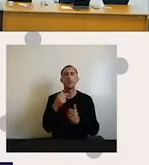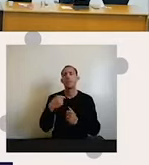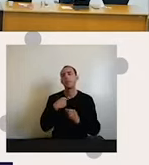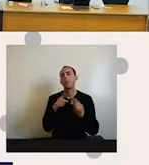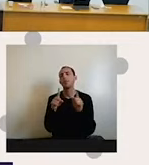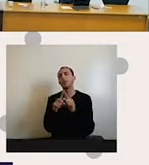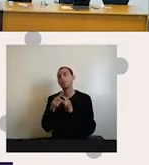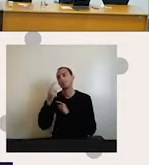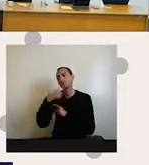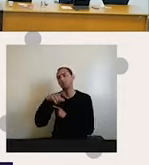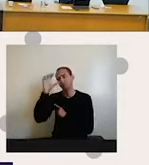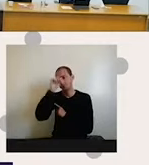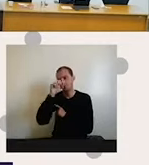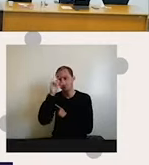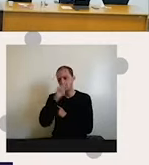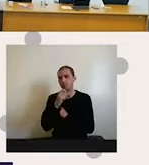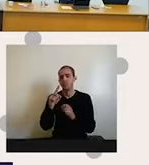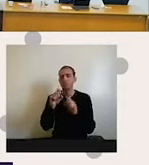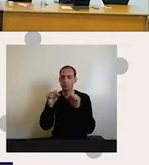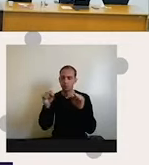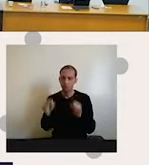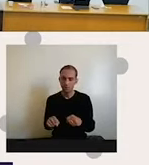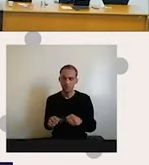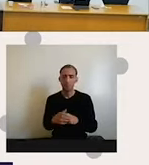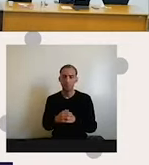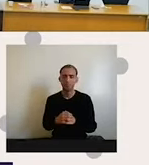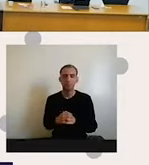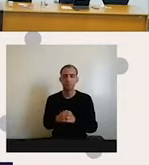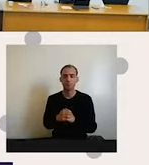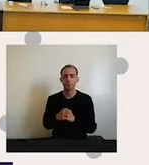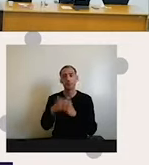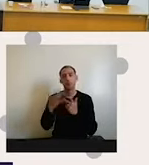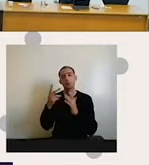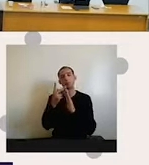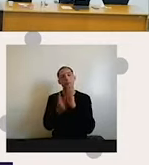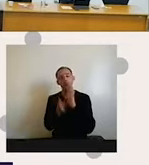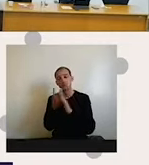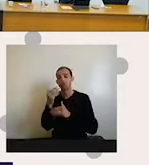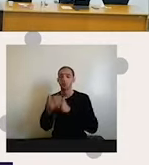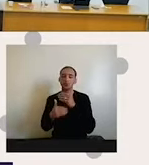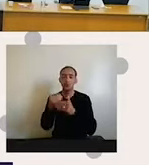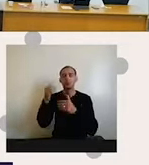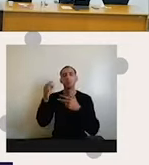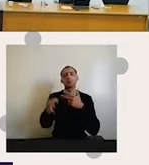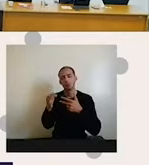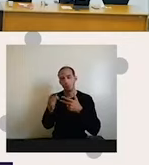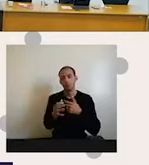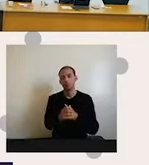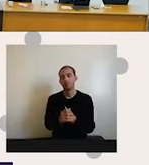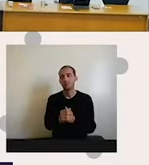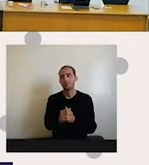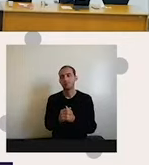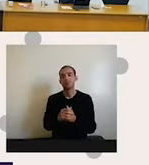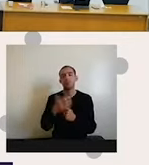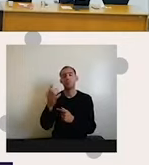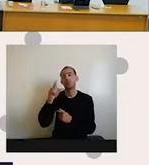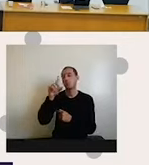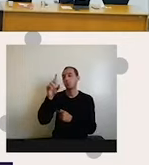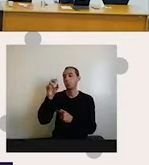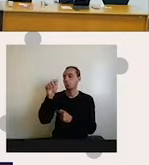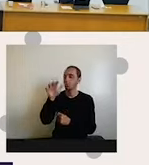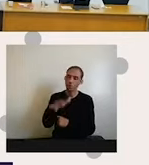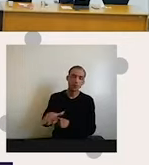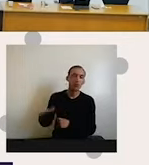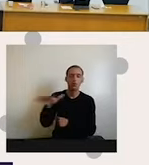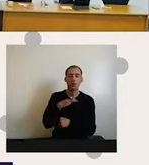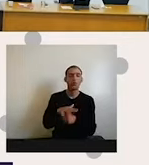que é o PJE, né, o Processo Judicial Eletrônico. Há baixos honorários, né, e desvinculação contratual, então